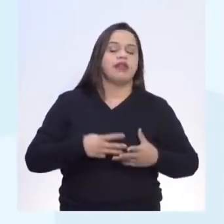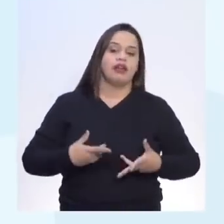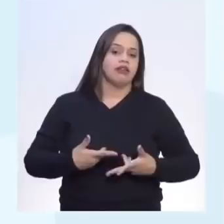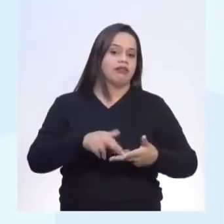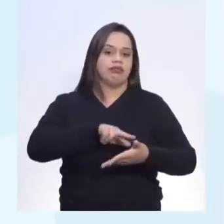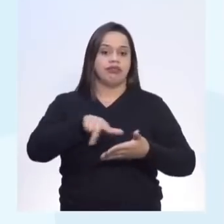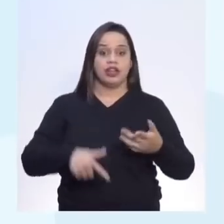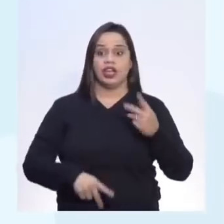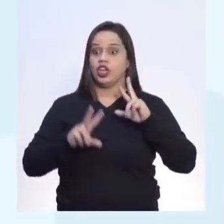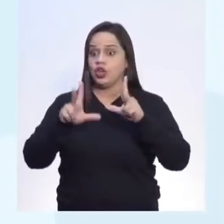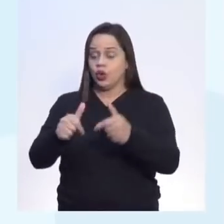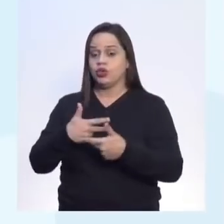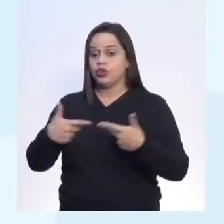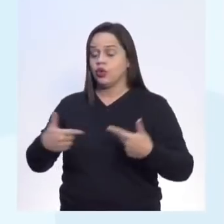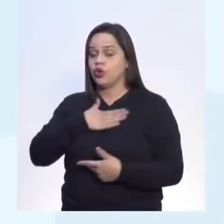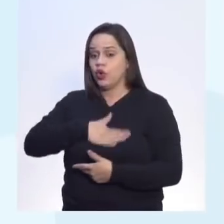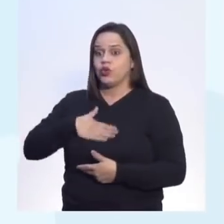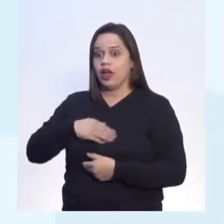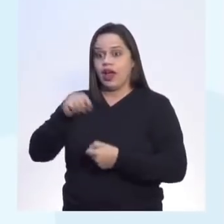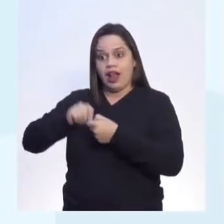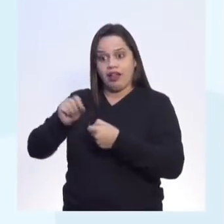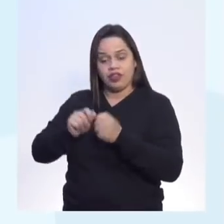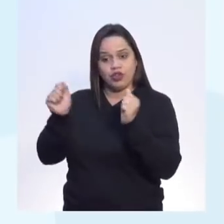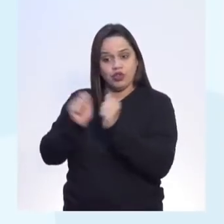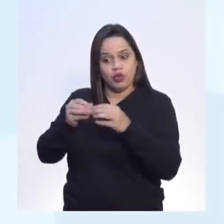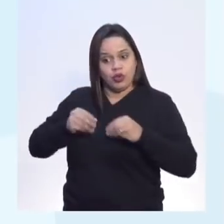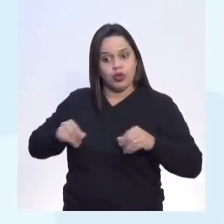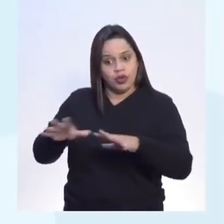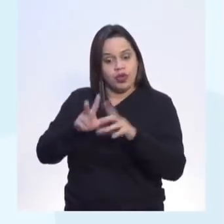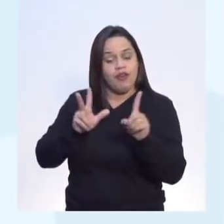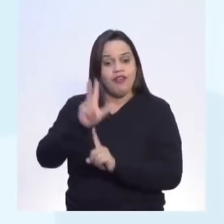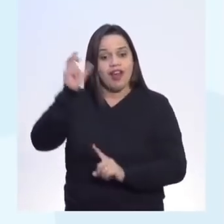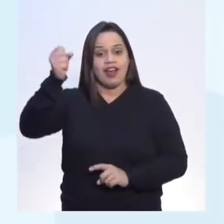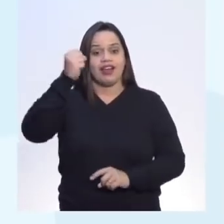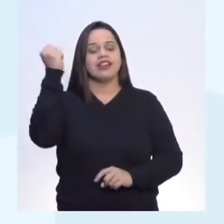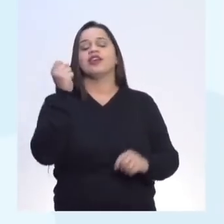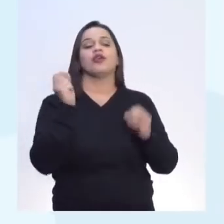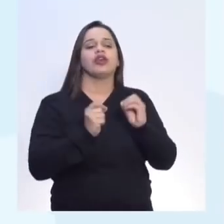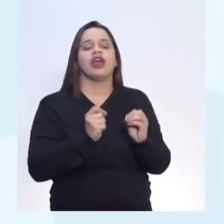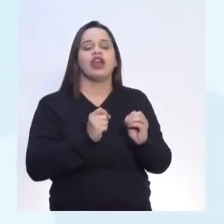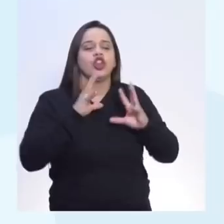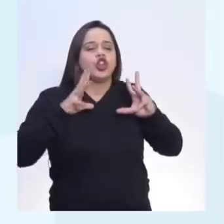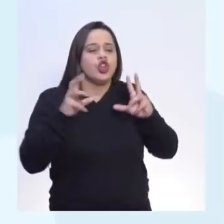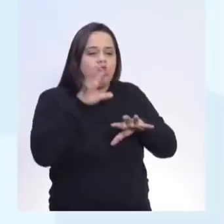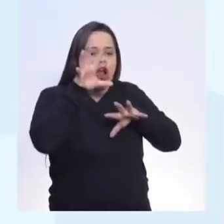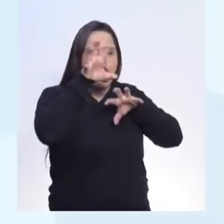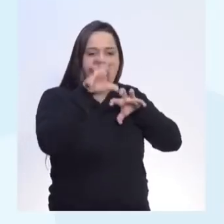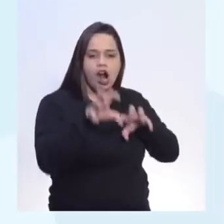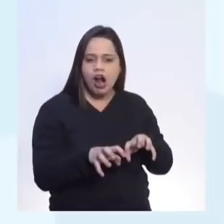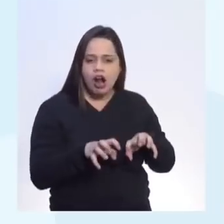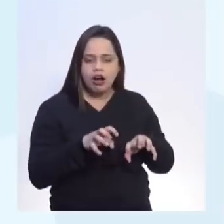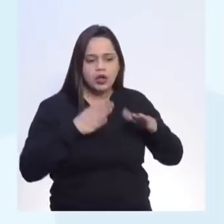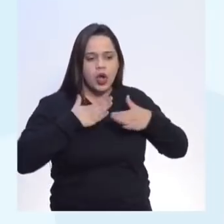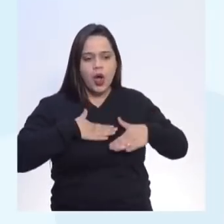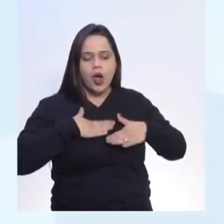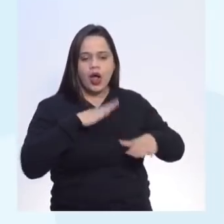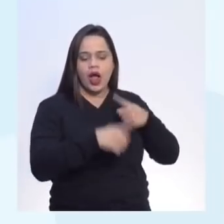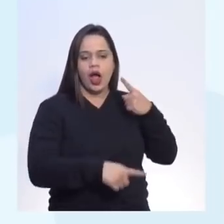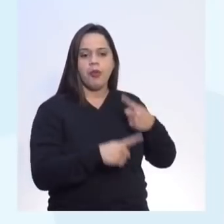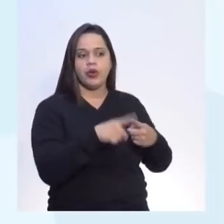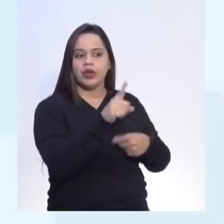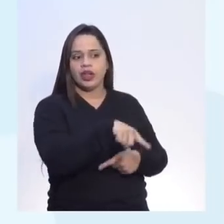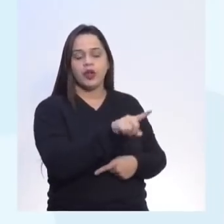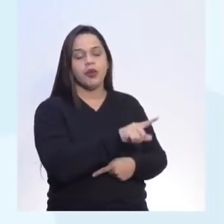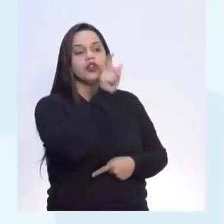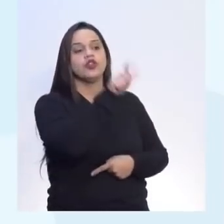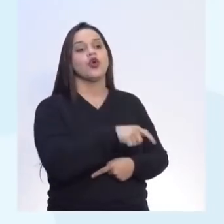coisas gostosas que ela fez com a farinha de trigo, venceu, isto é, amansou a ferocidade do monstro de Guampas, que não pode ser